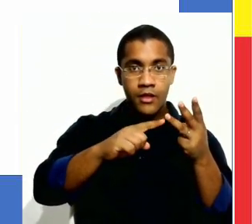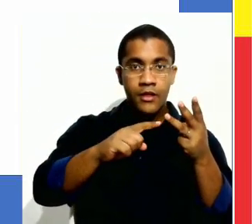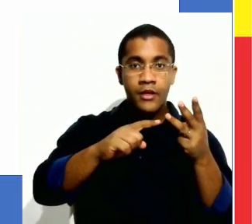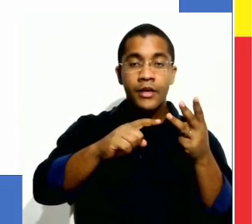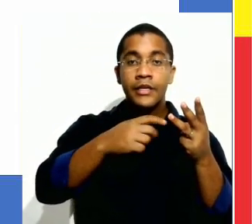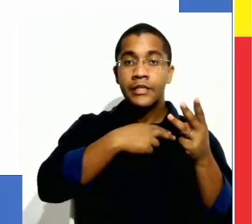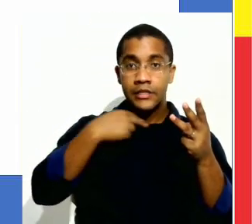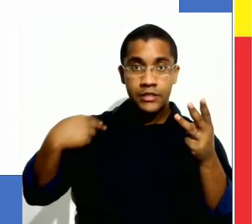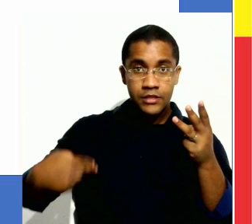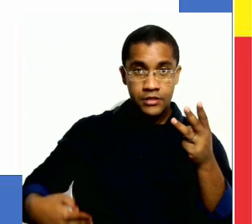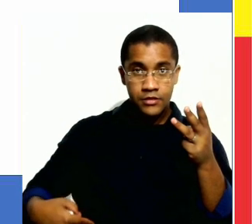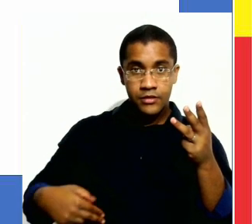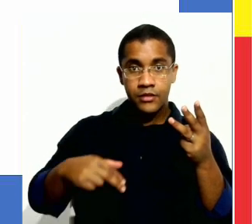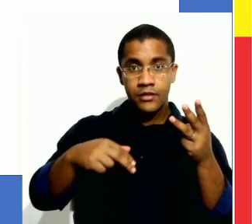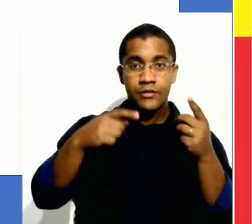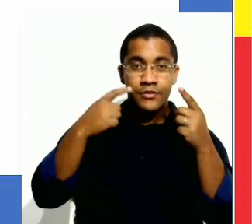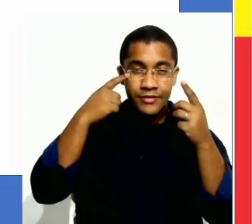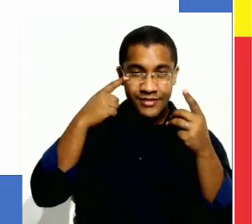de acordo com a